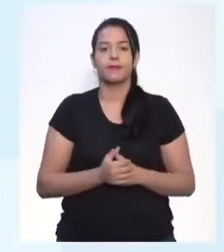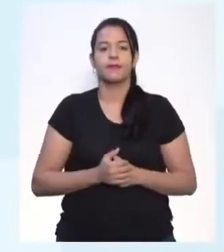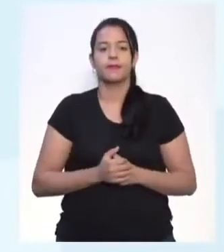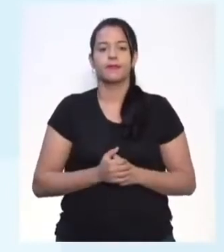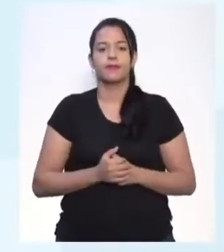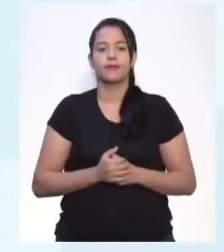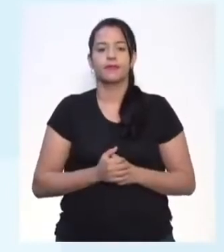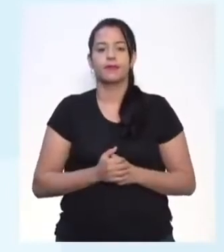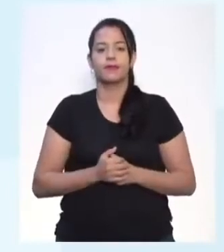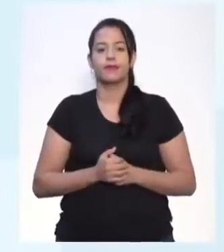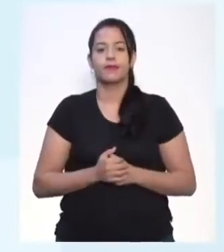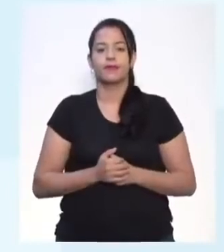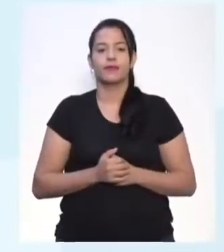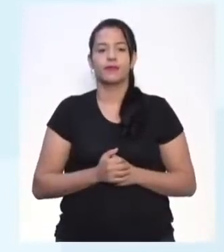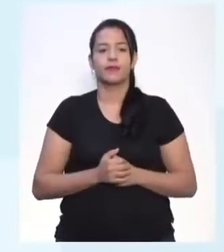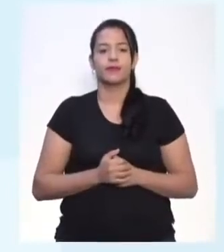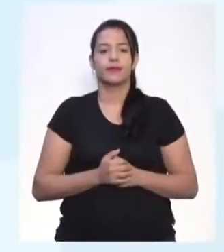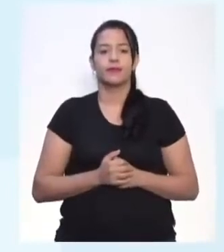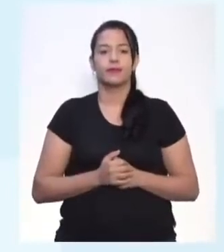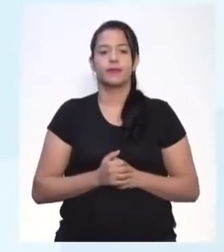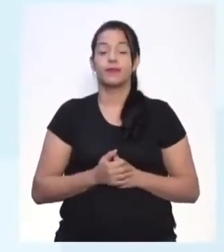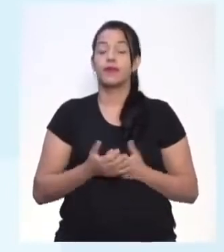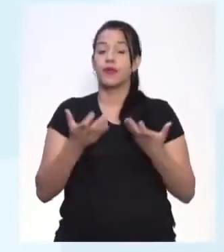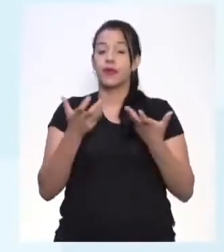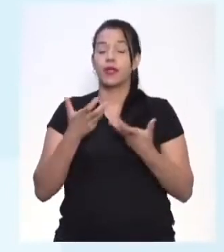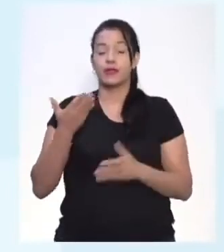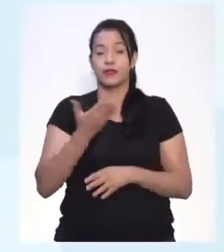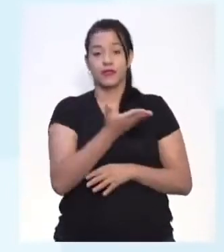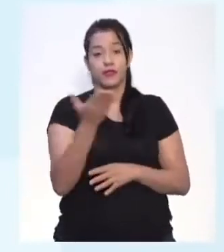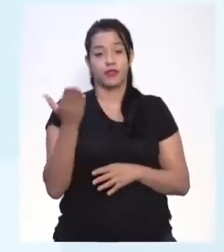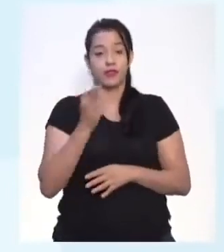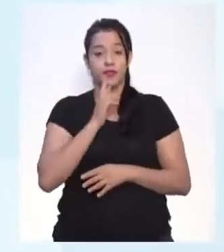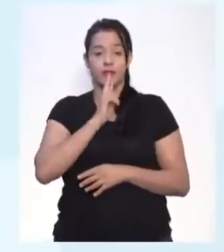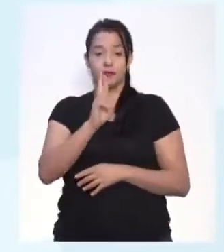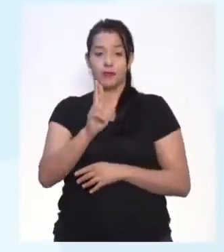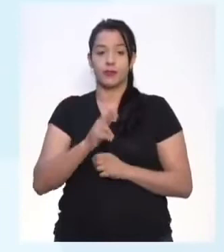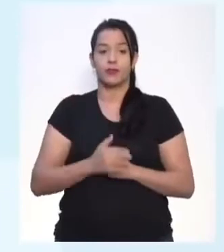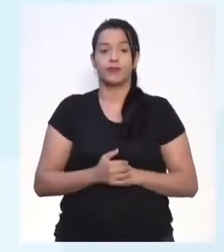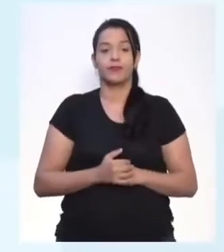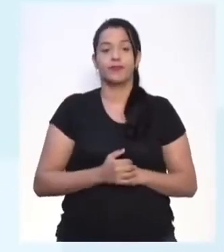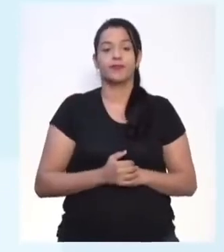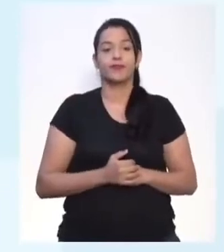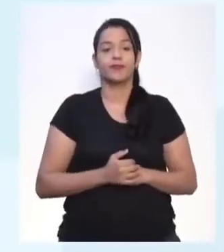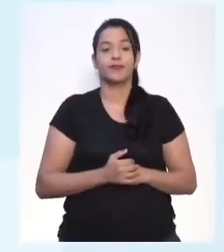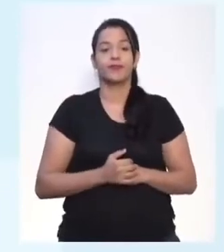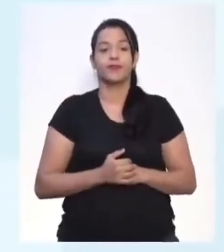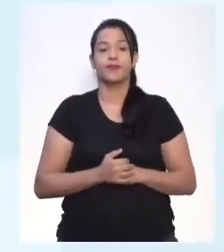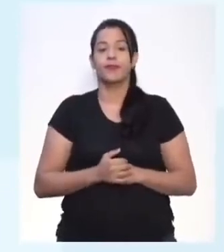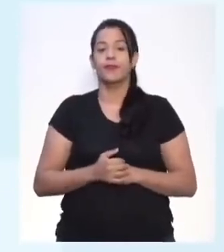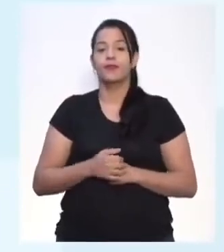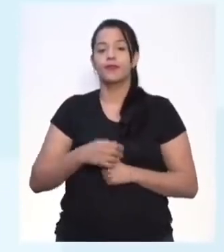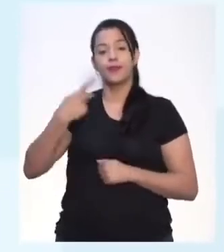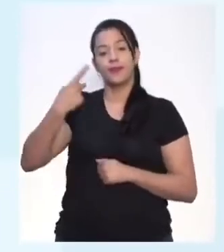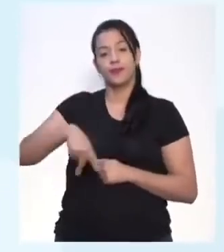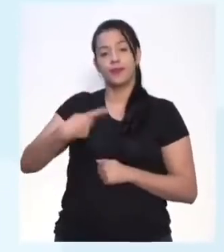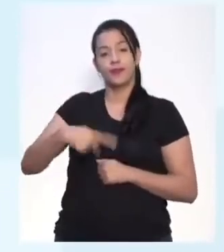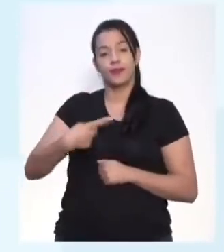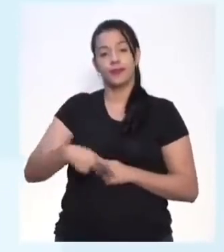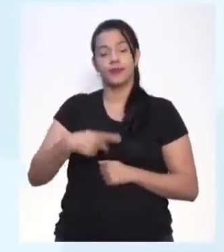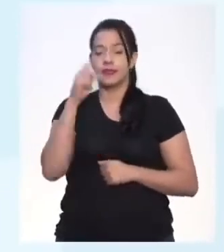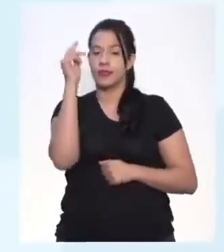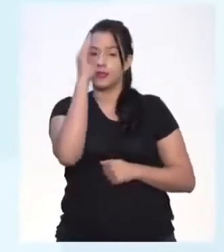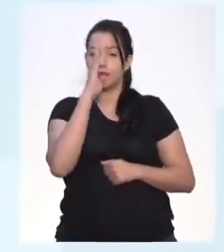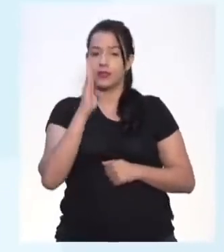Vamos lá, continuando aí. Agora, essa eu quero que vocês respondam para mim. Pensando agora no nosso território,